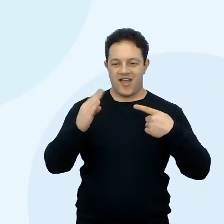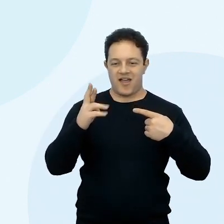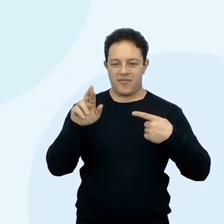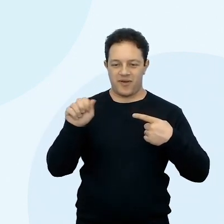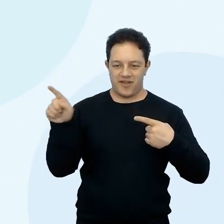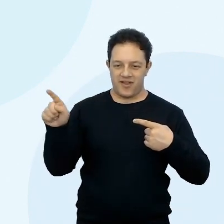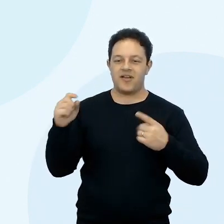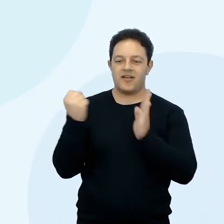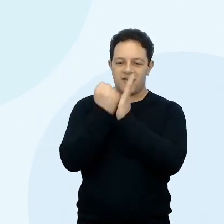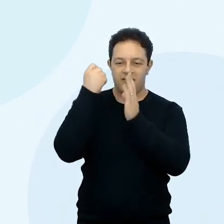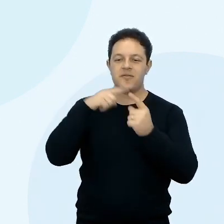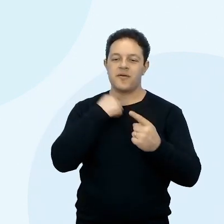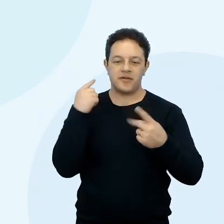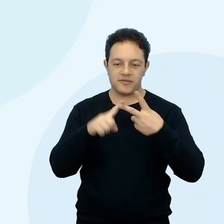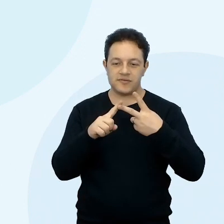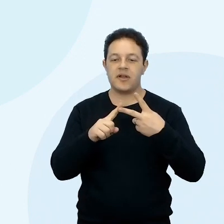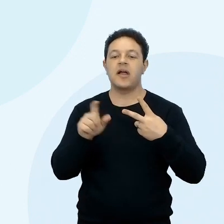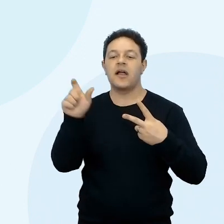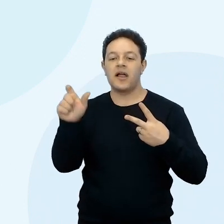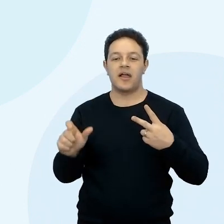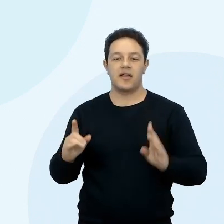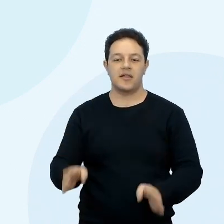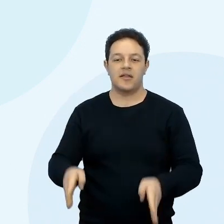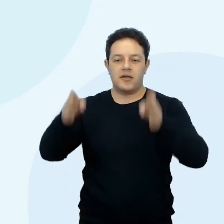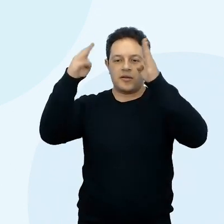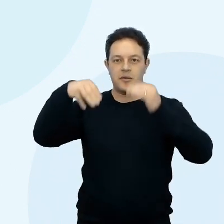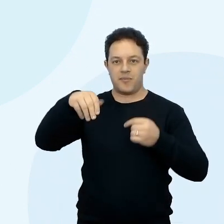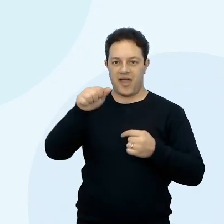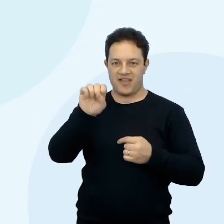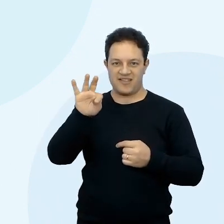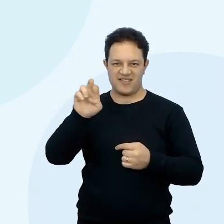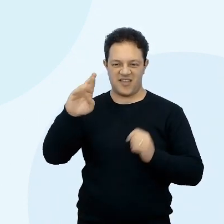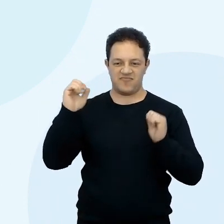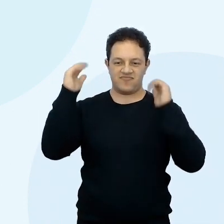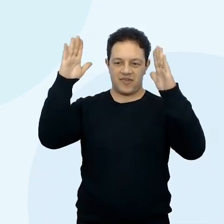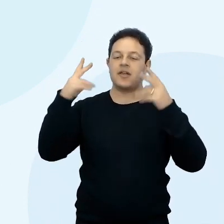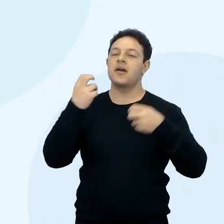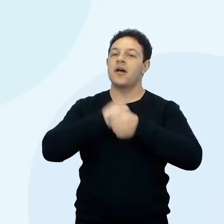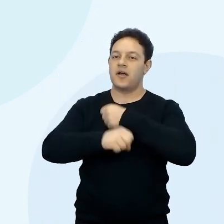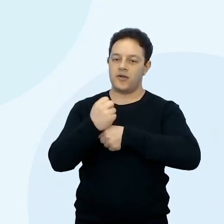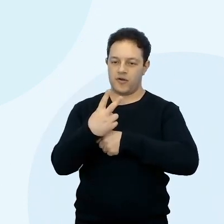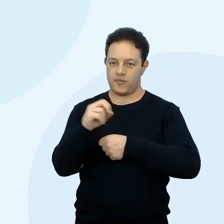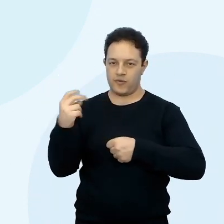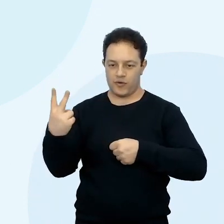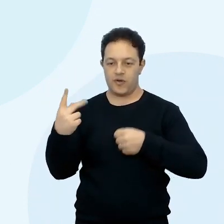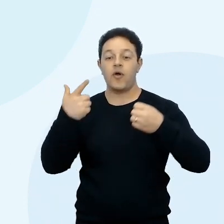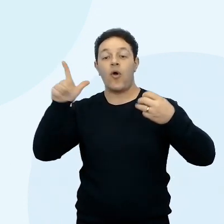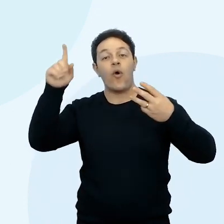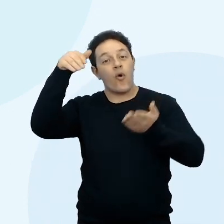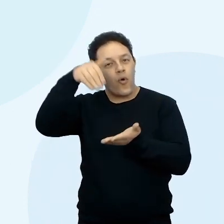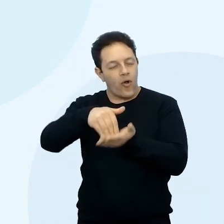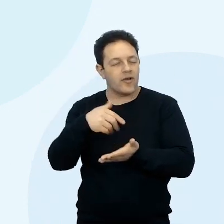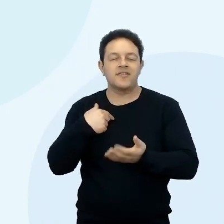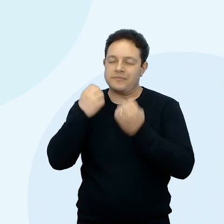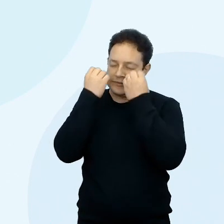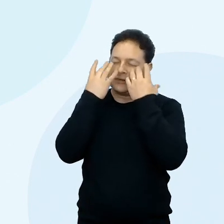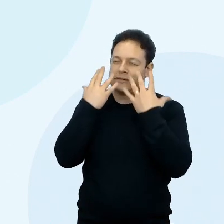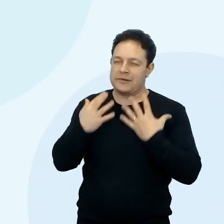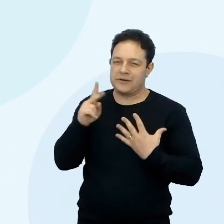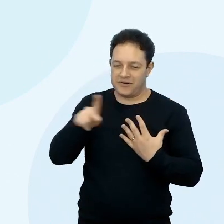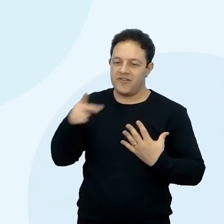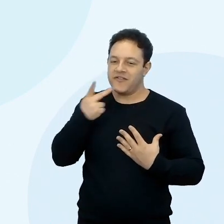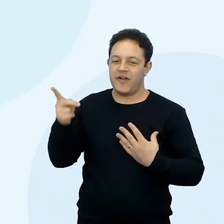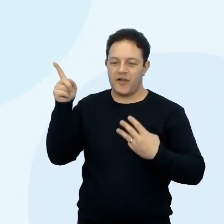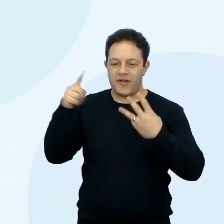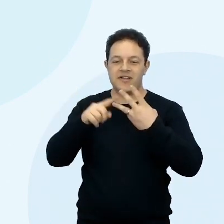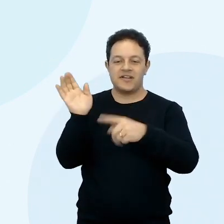de 84, O Edifício Master, de 2002, e o último me fez chorar muito quando eu assisti no cinema, é